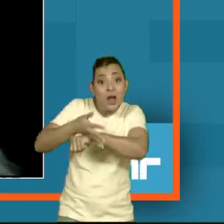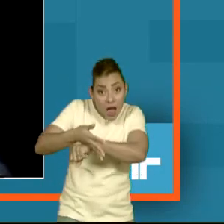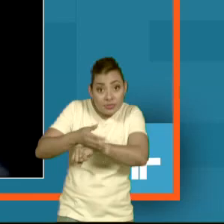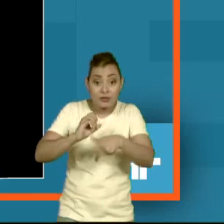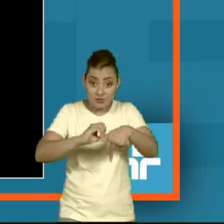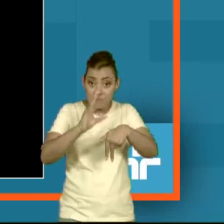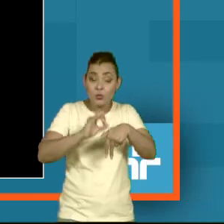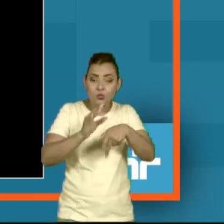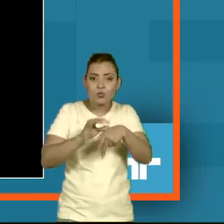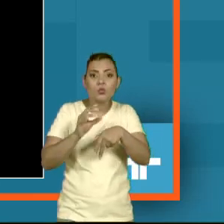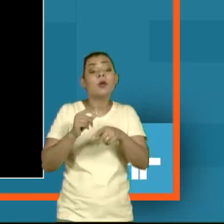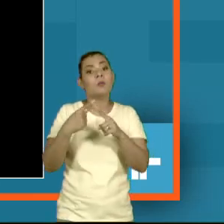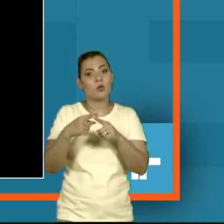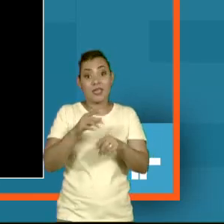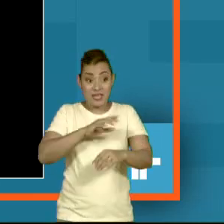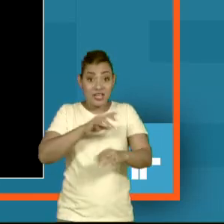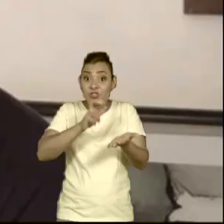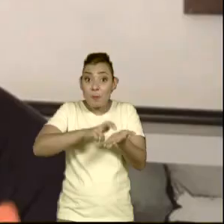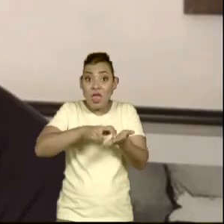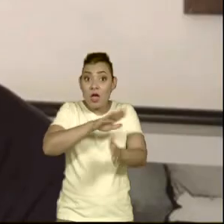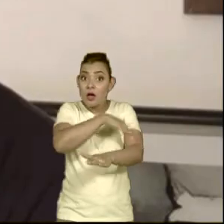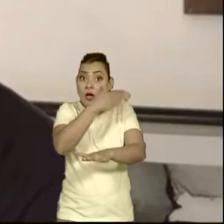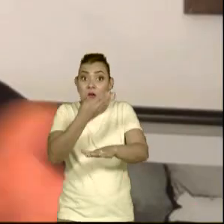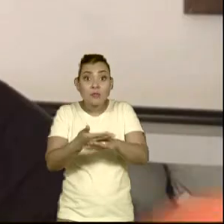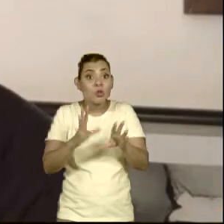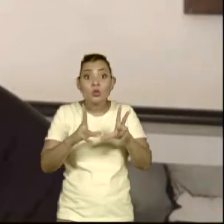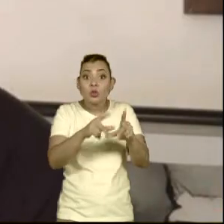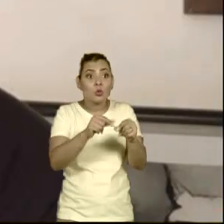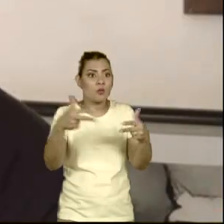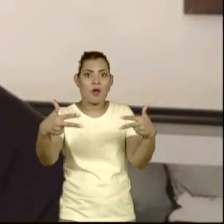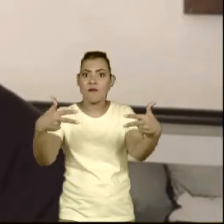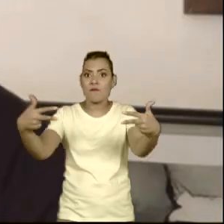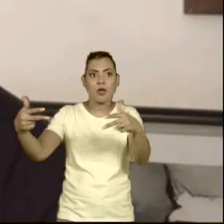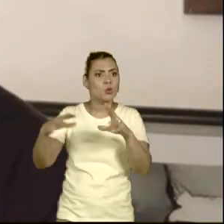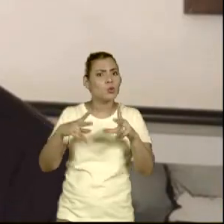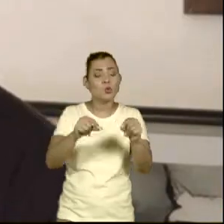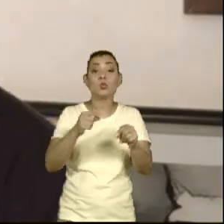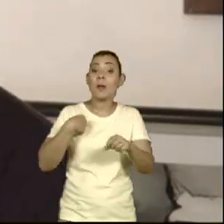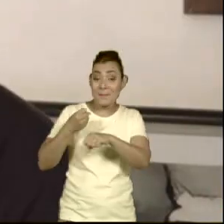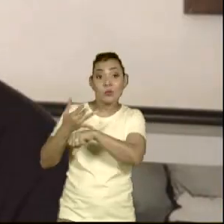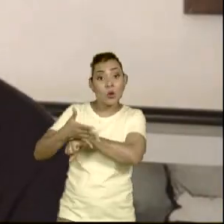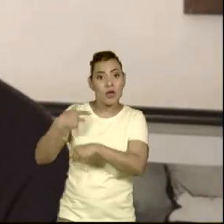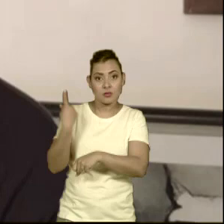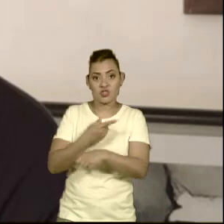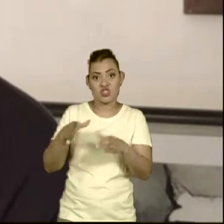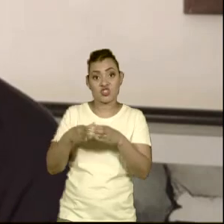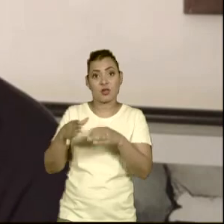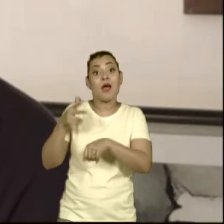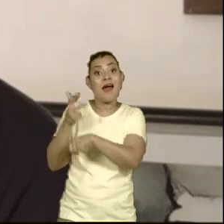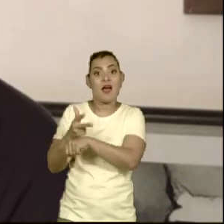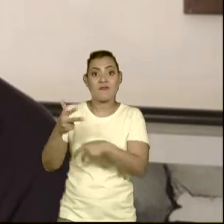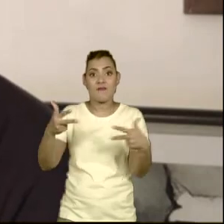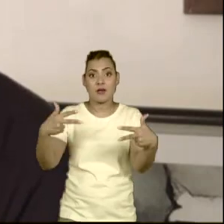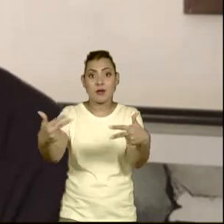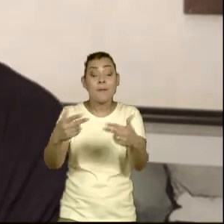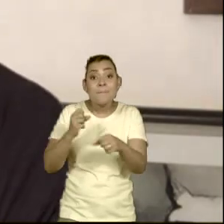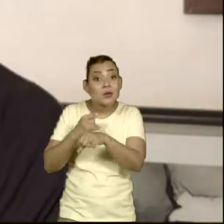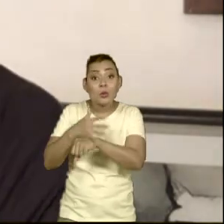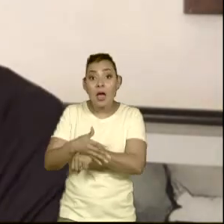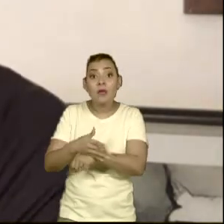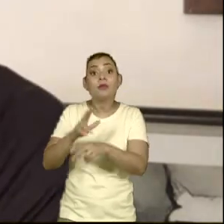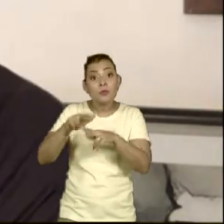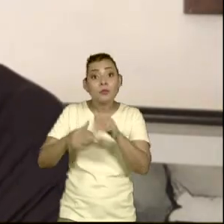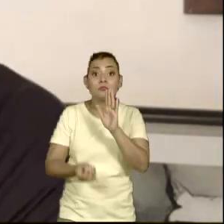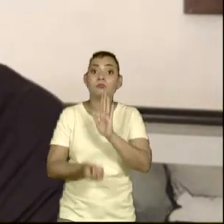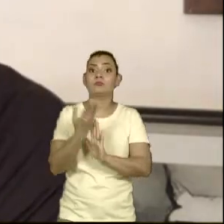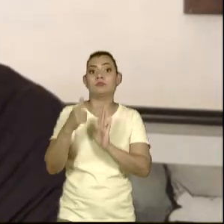Cultura, porque durante o dia todo mundo estava usando equipamento, todo mundo estava ocupado, a gente gravava nas madrugadas e nasceu esse